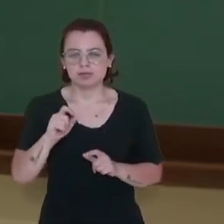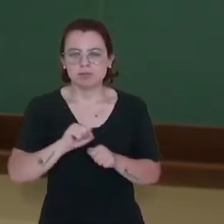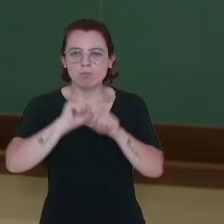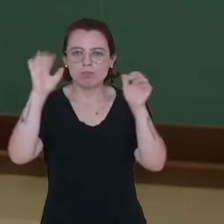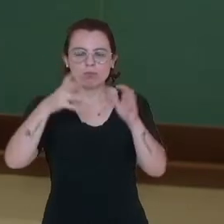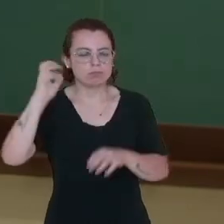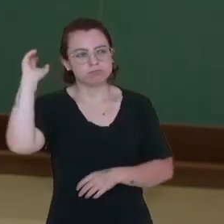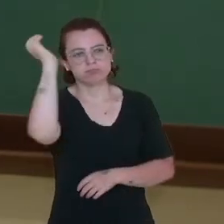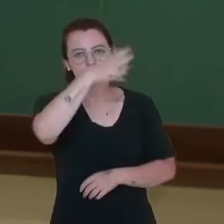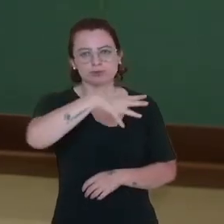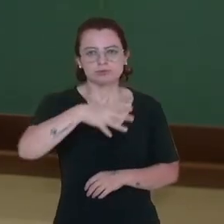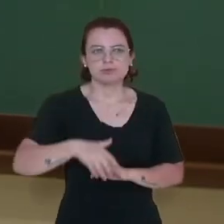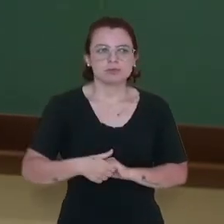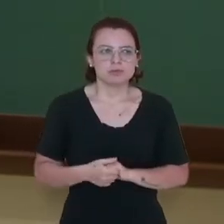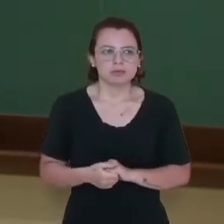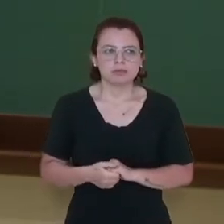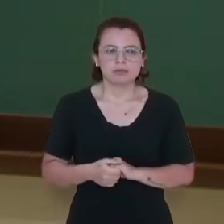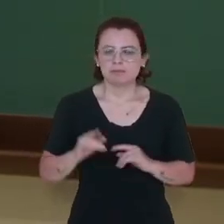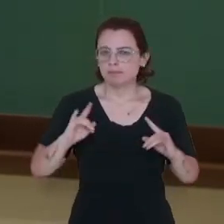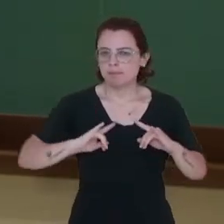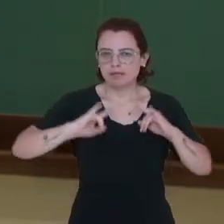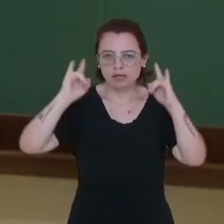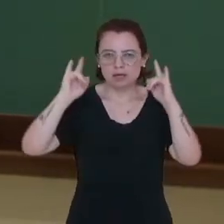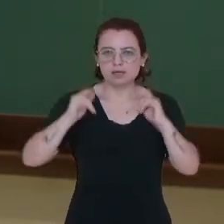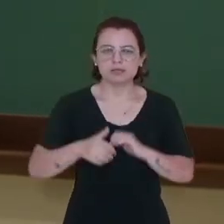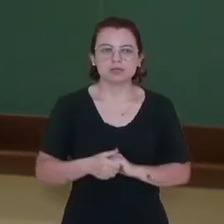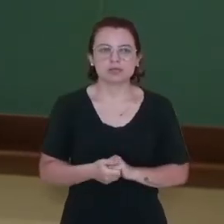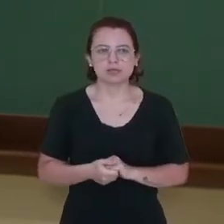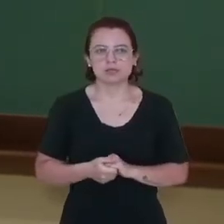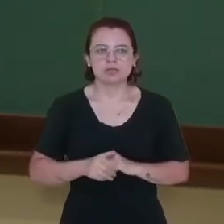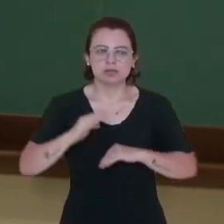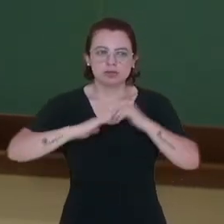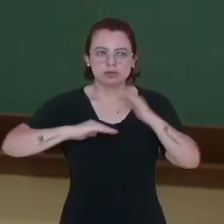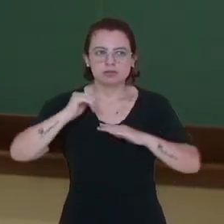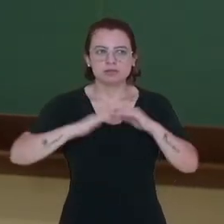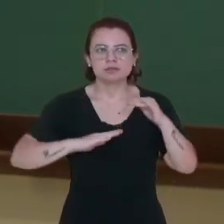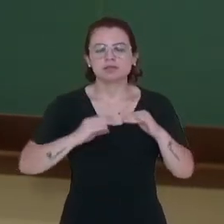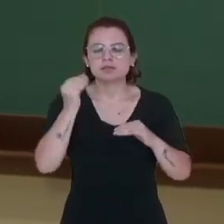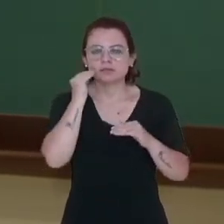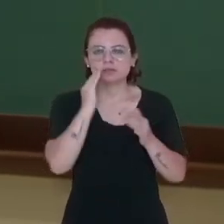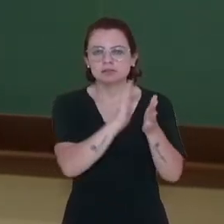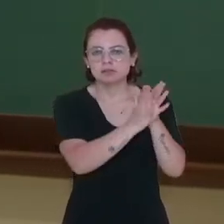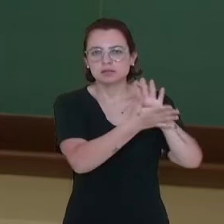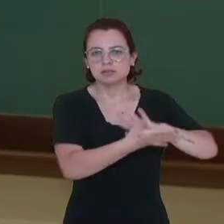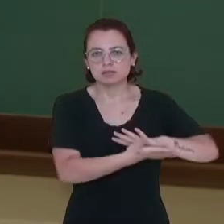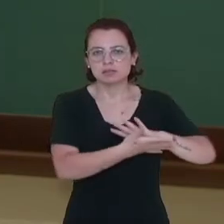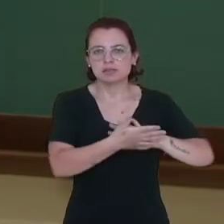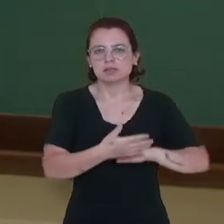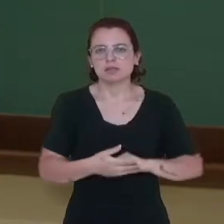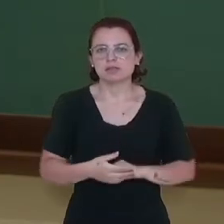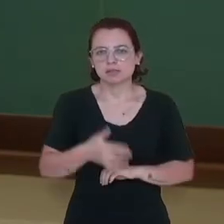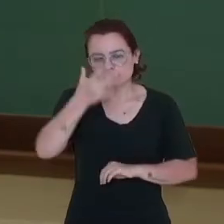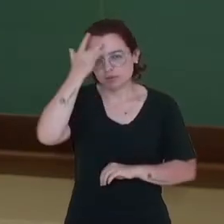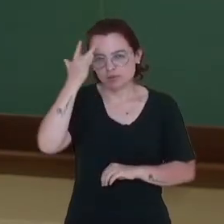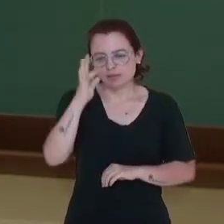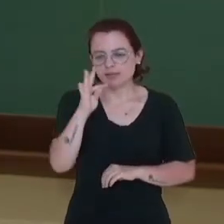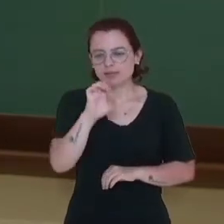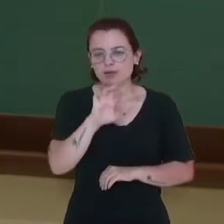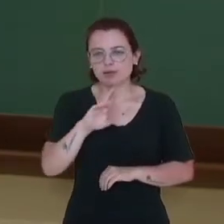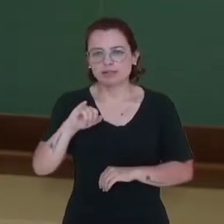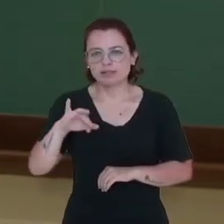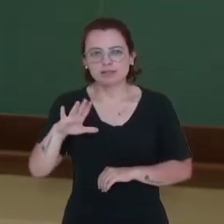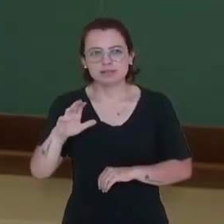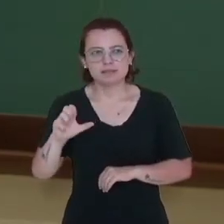precisão sobre prédios, sobre construções que possivelmente tenham esses terroristas, né, ditos